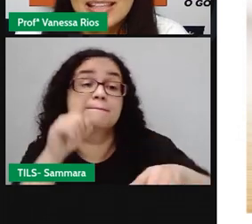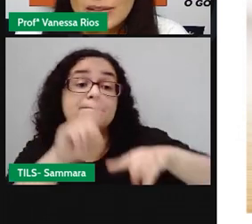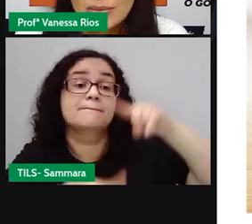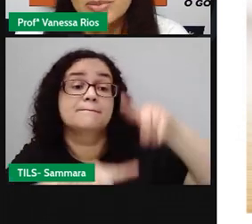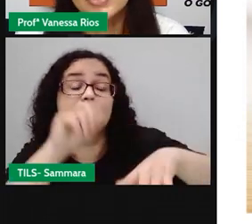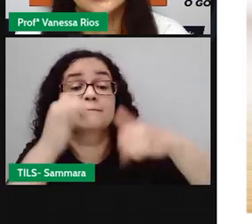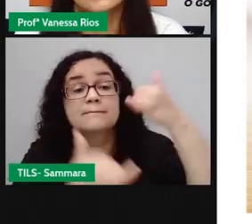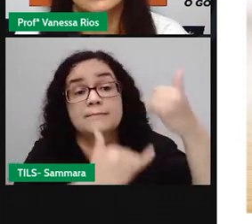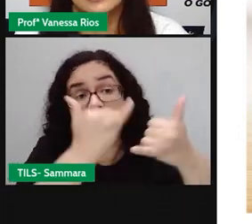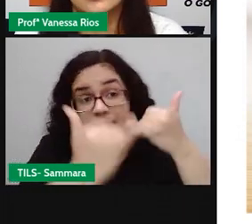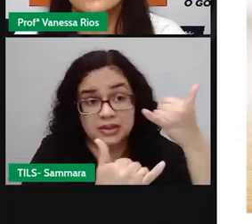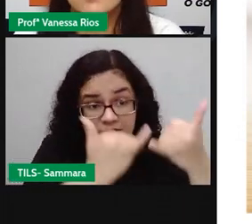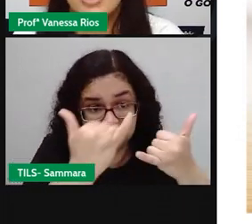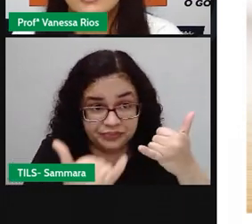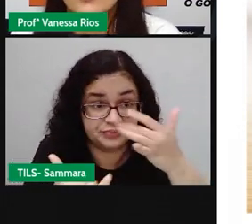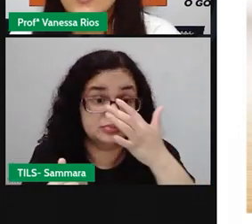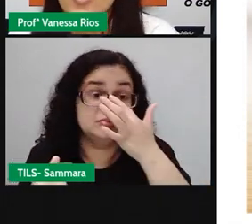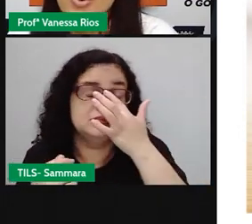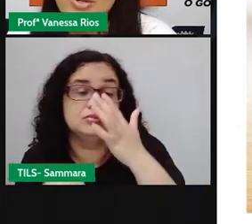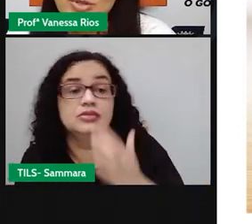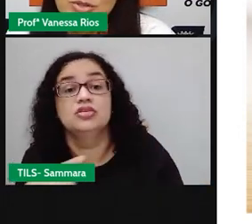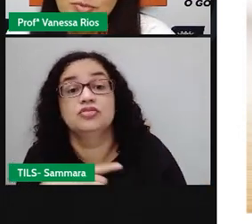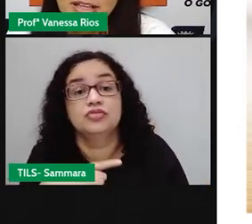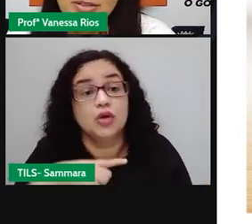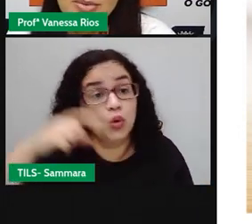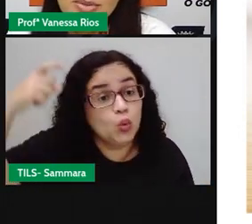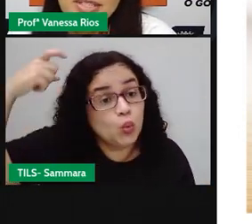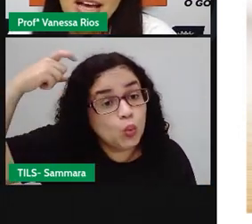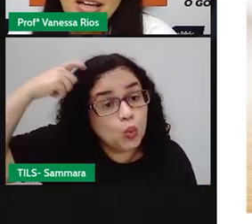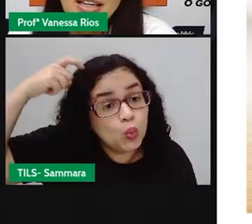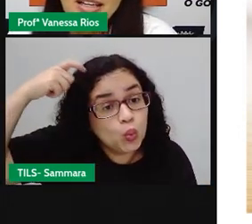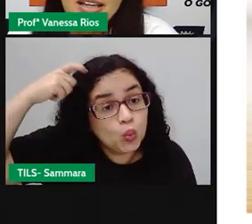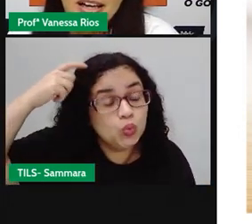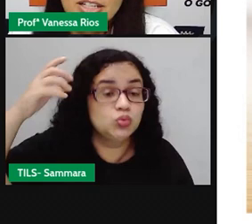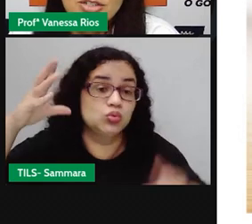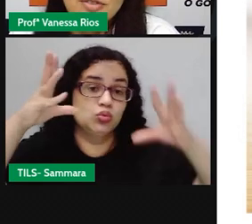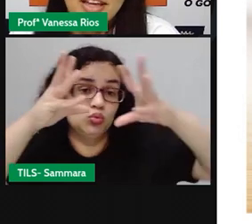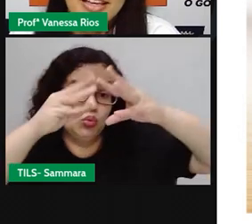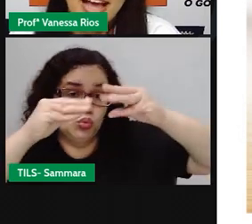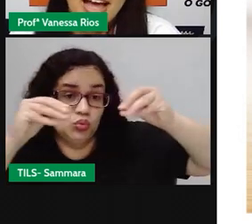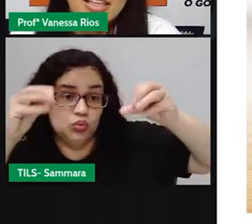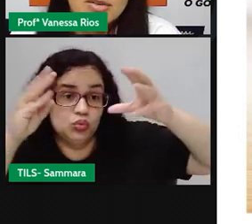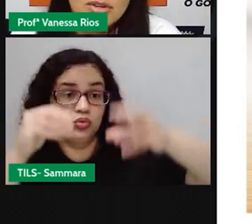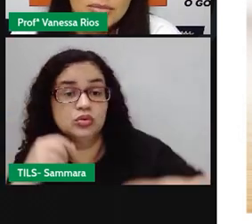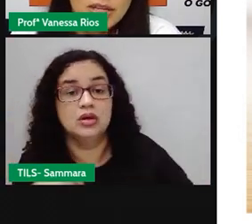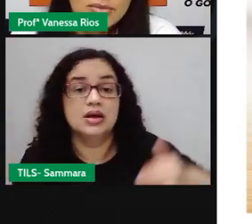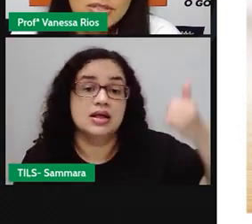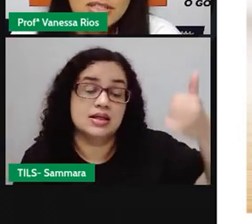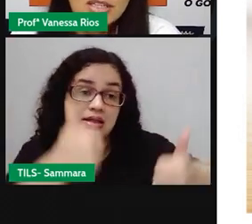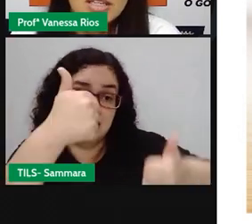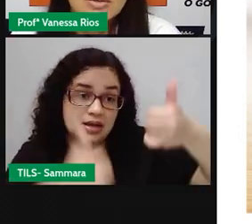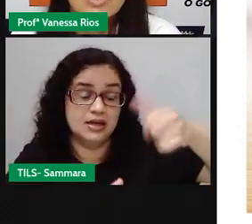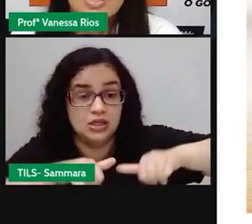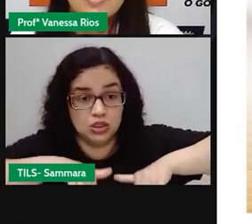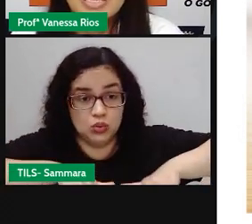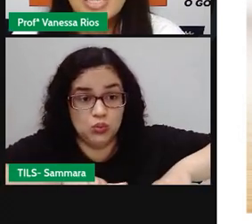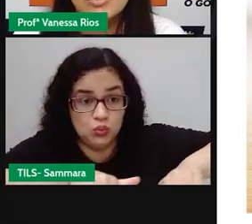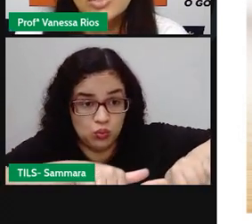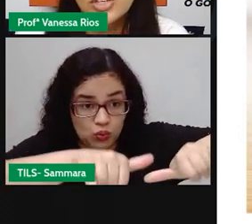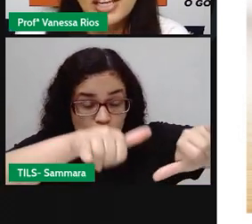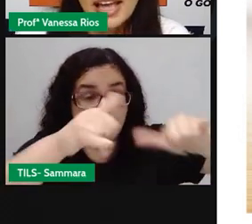brinquedos. A gente vê ali um urso de pelúcia, a gente vê aí carrinho,